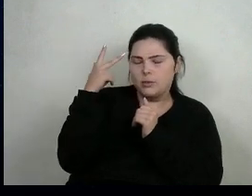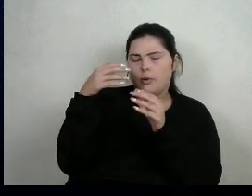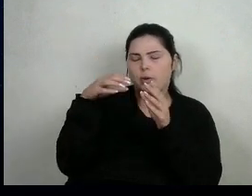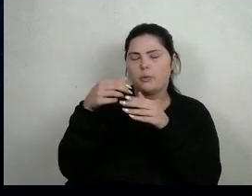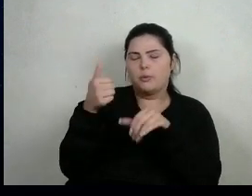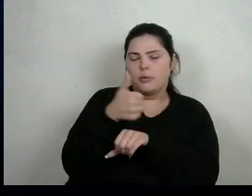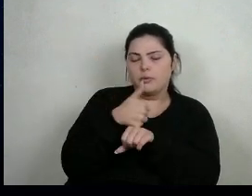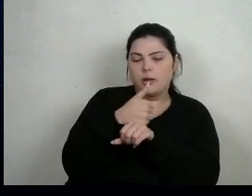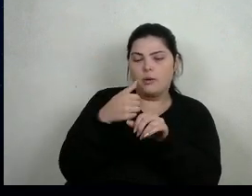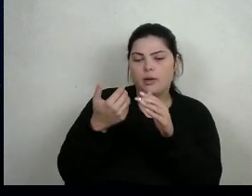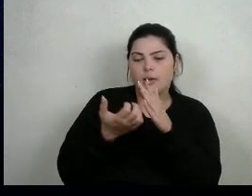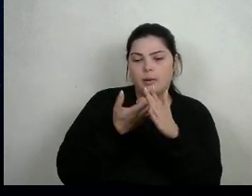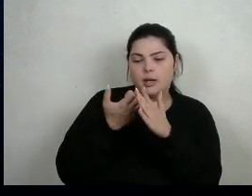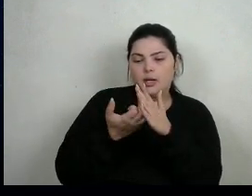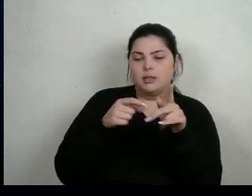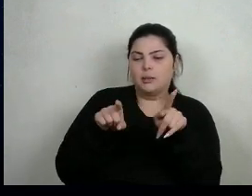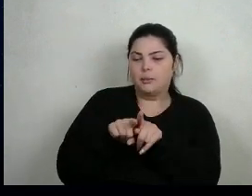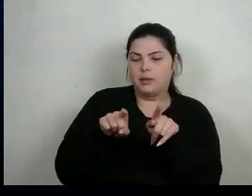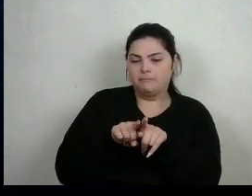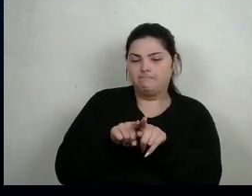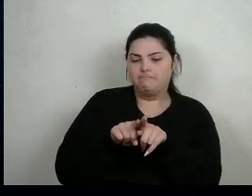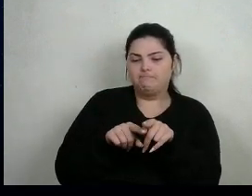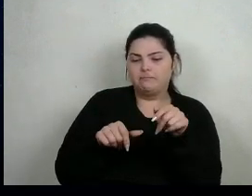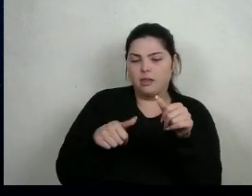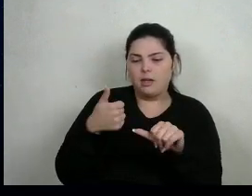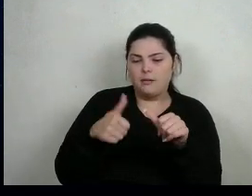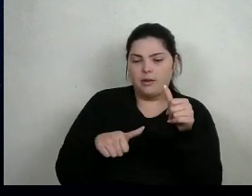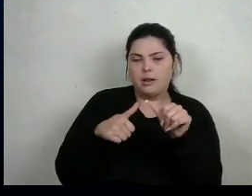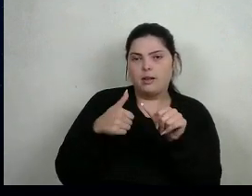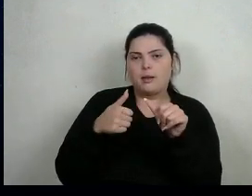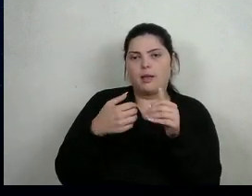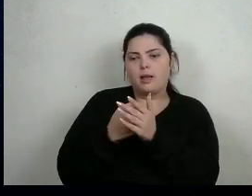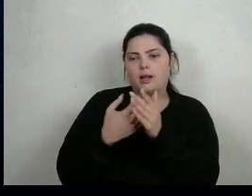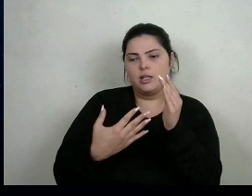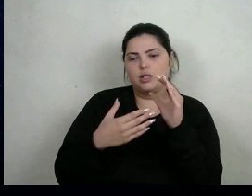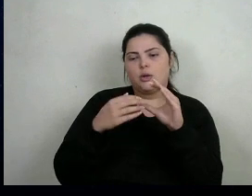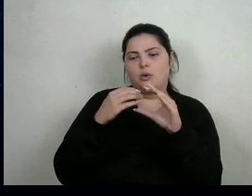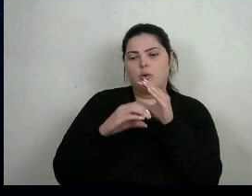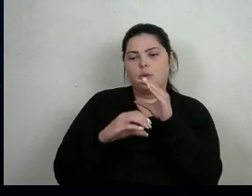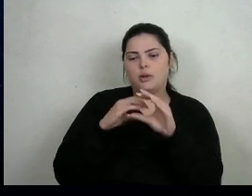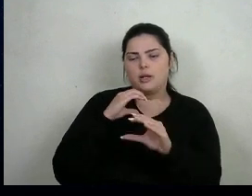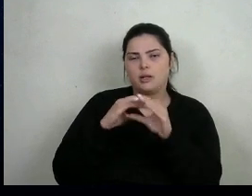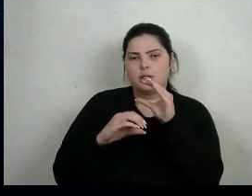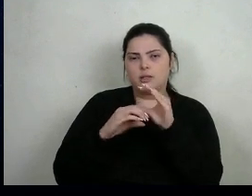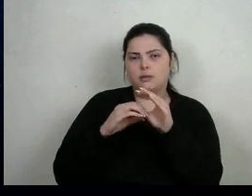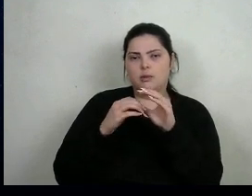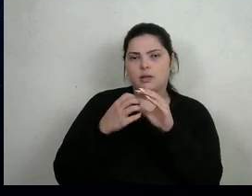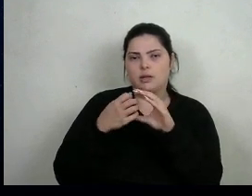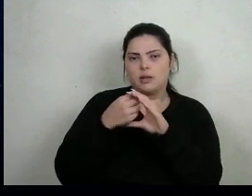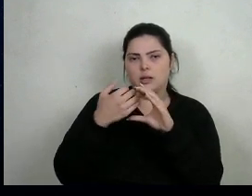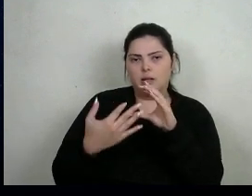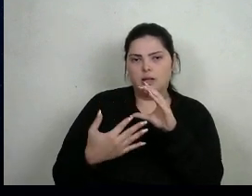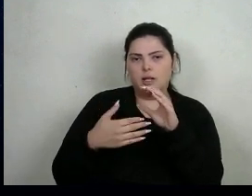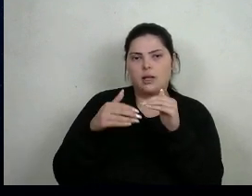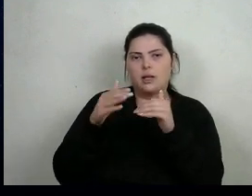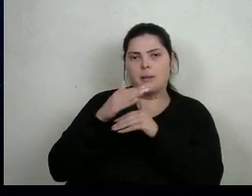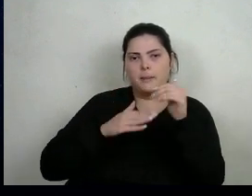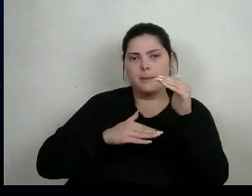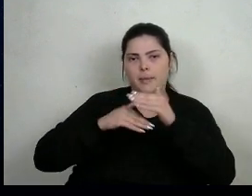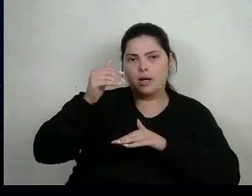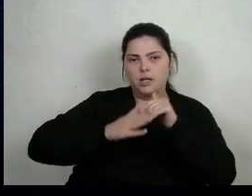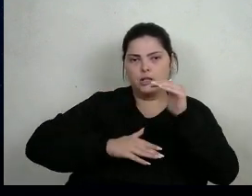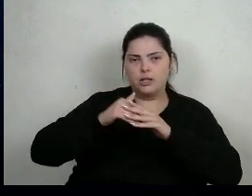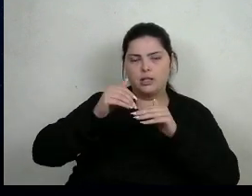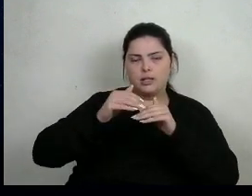eu preciso avaliar aspectos de comunicação preciso avaliar aspectos de atividade sim porque para